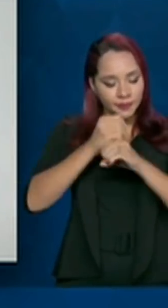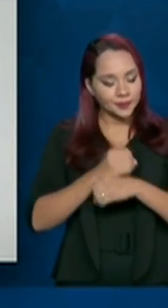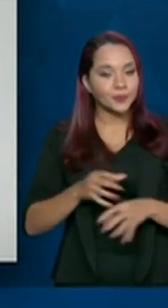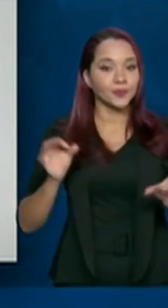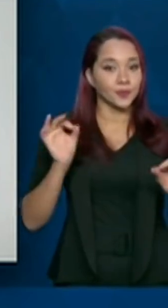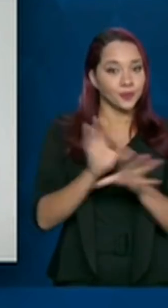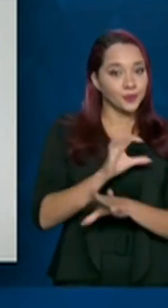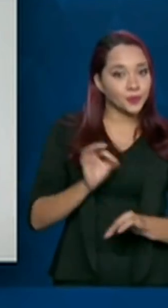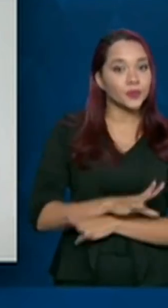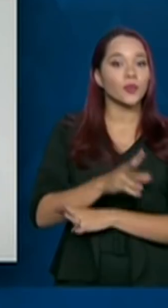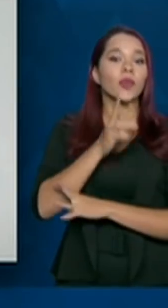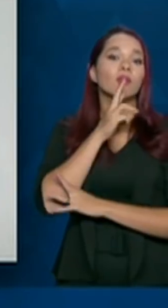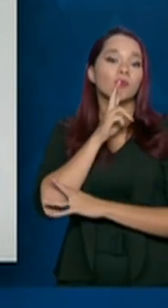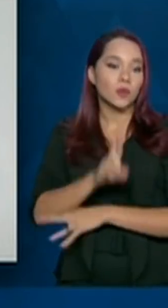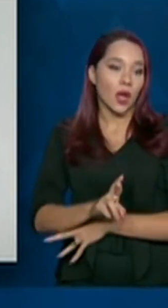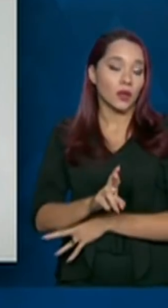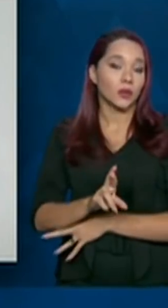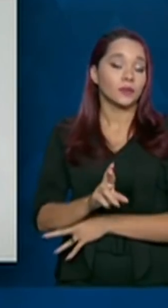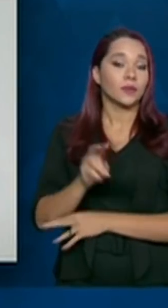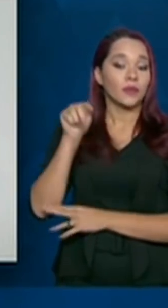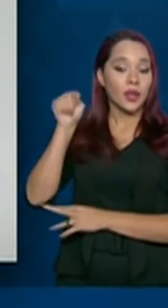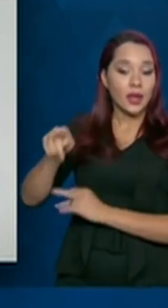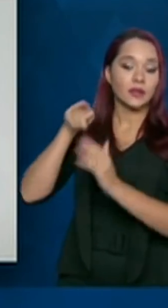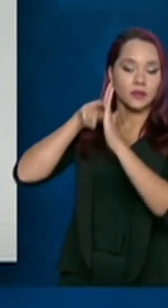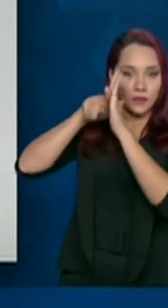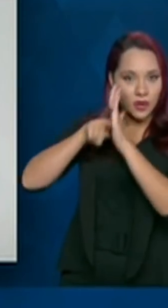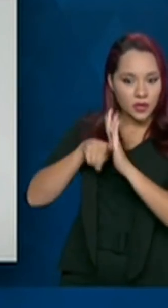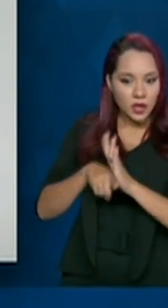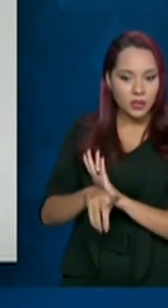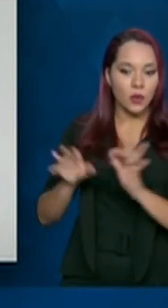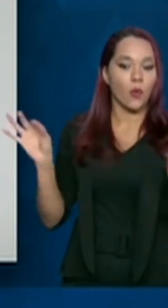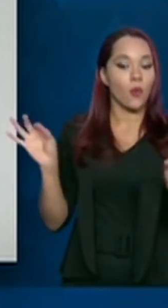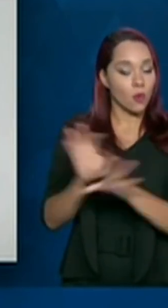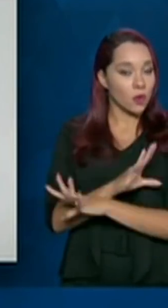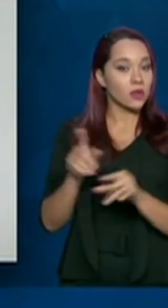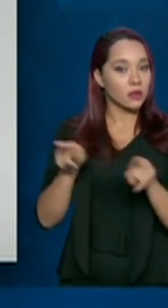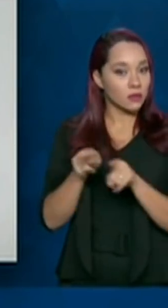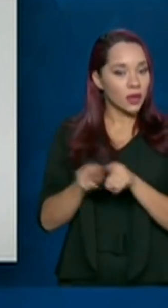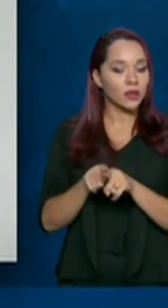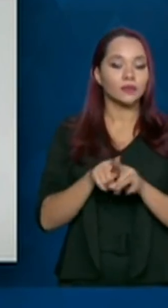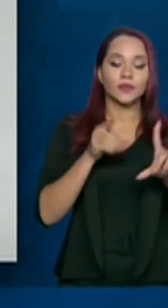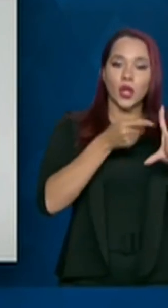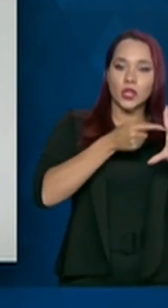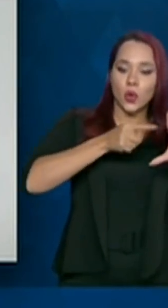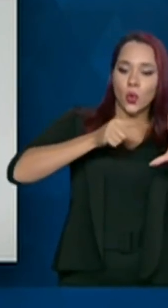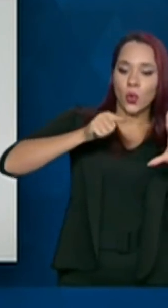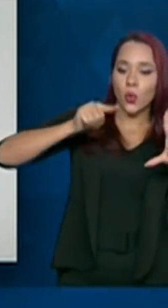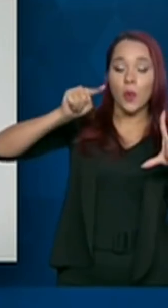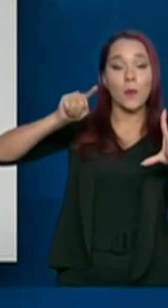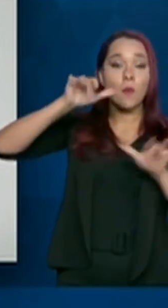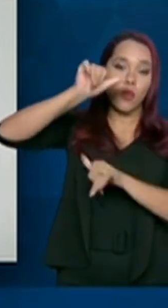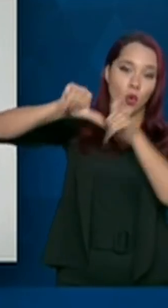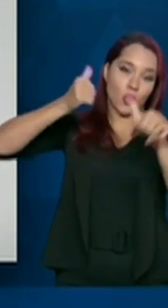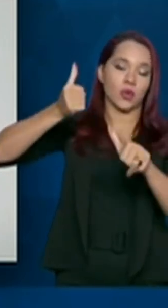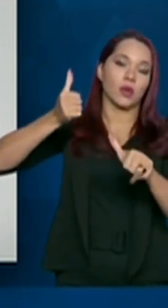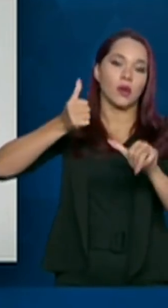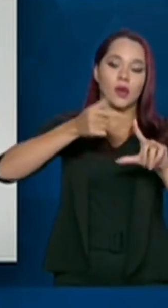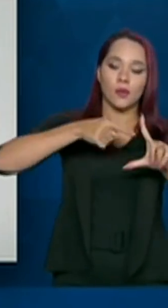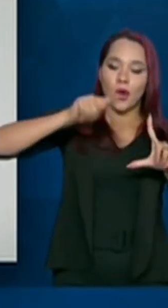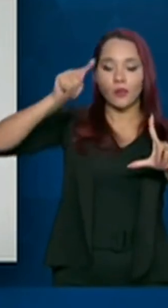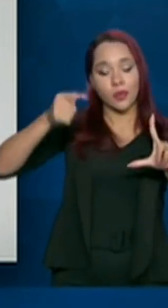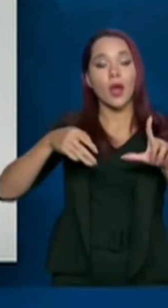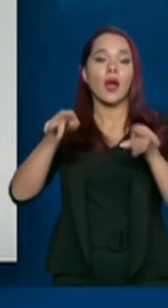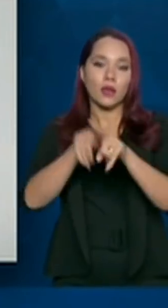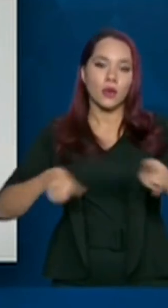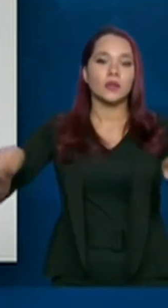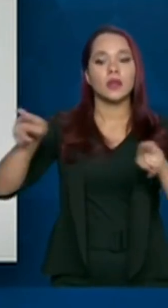concluírem os resultados, e na medida em que as investigações foram concluídas, essa curva pode mudar e aí as atualizações elas